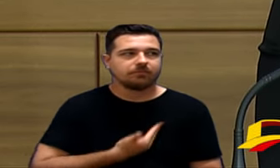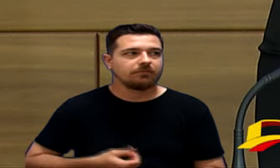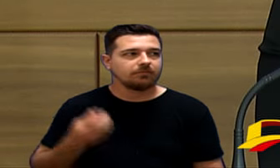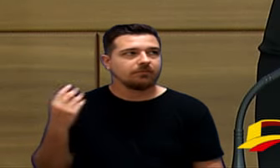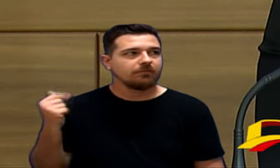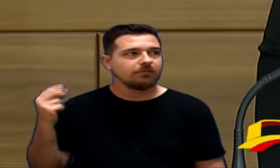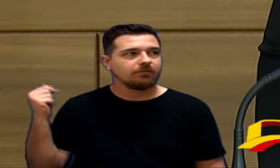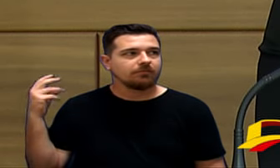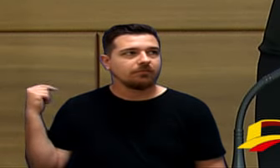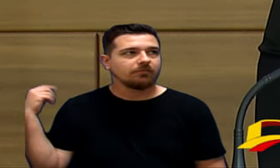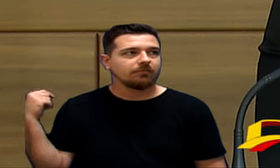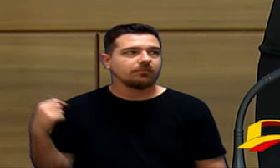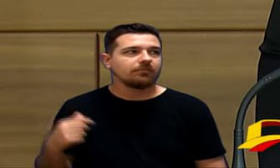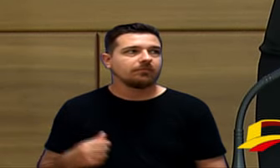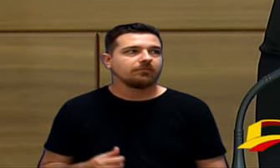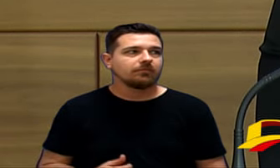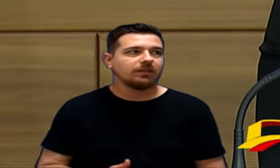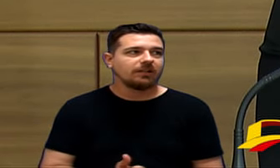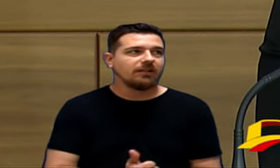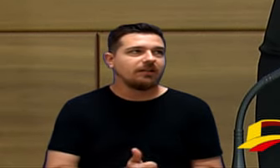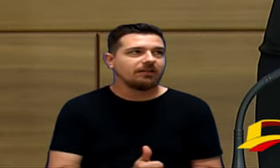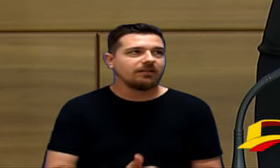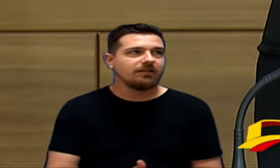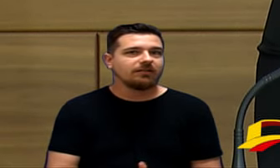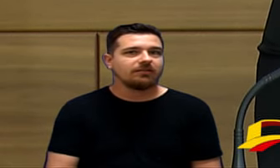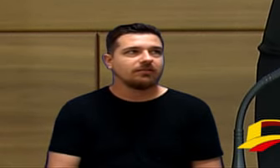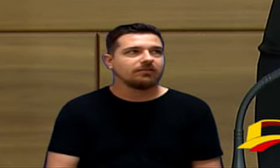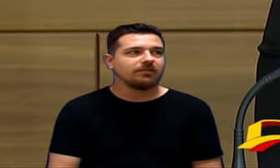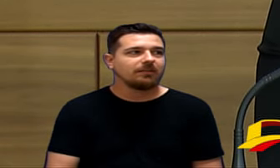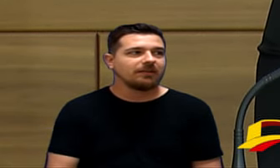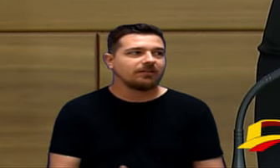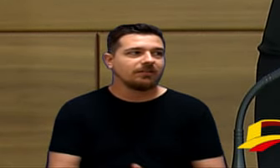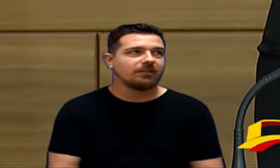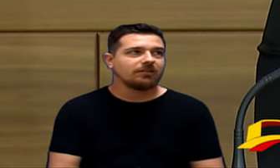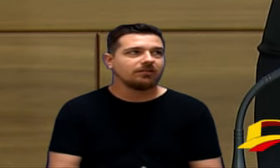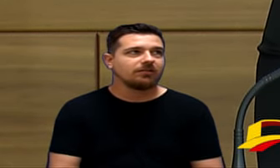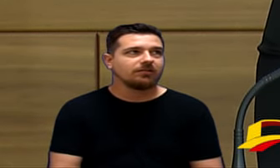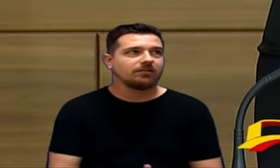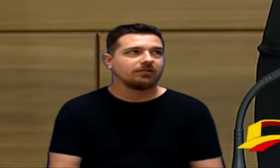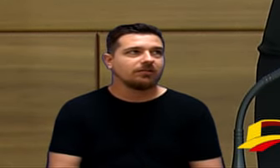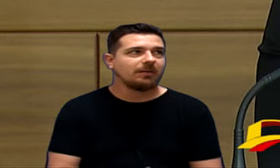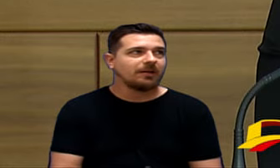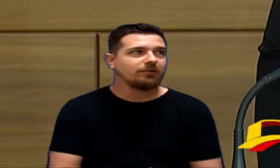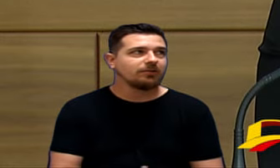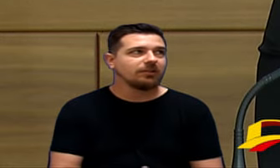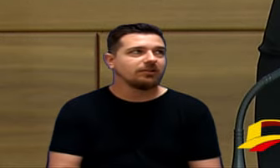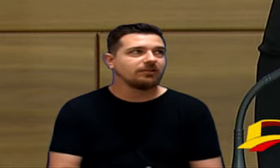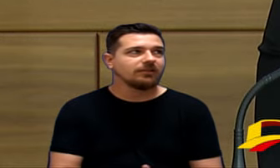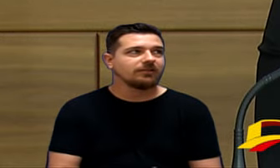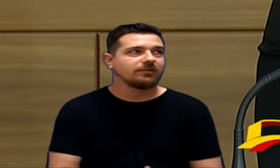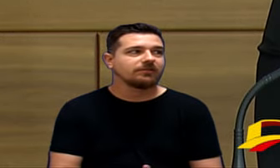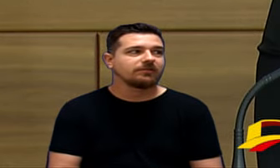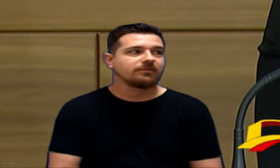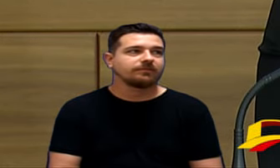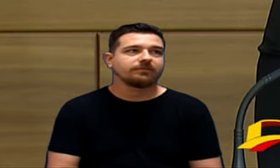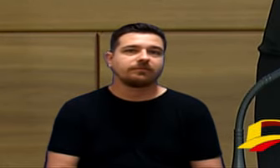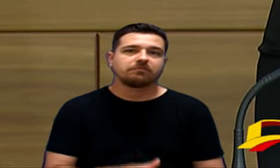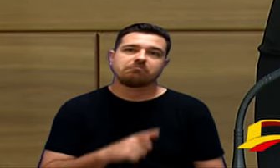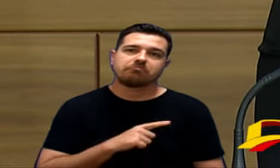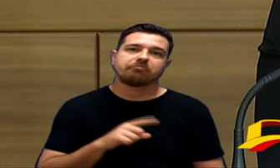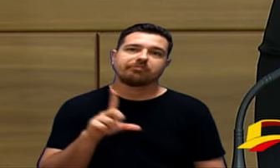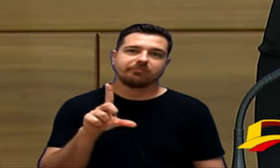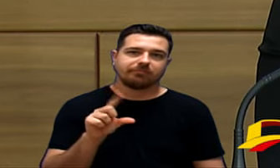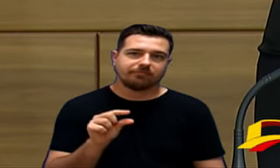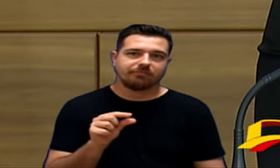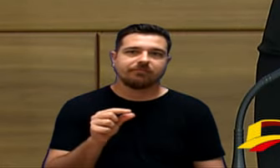Ah um perfil Previdenciário né É bem bem reduzido né tamanho de